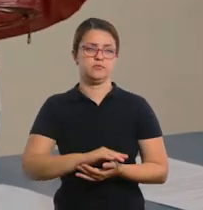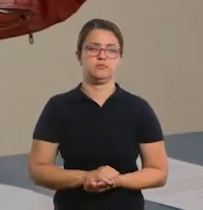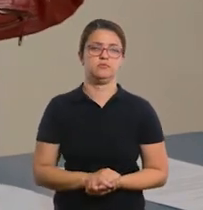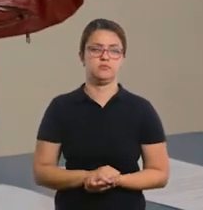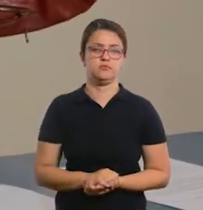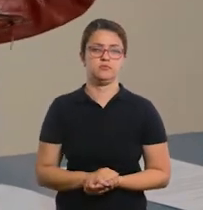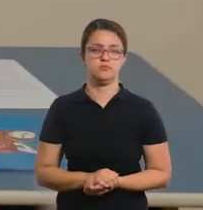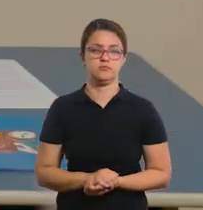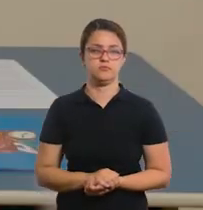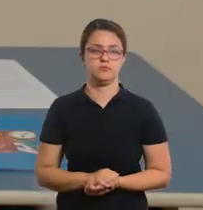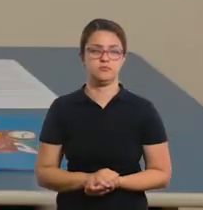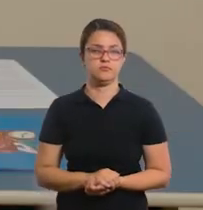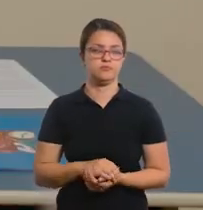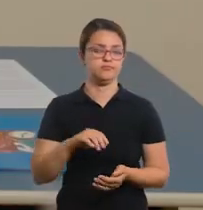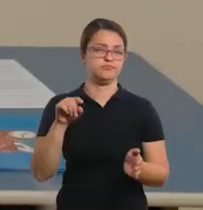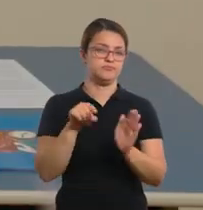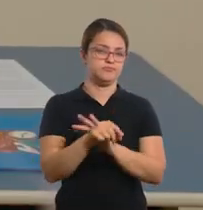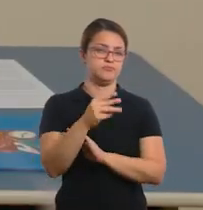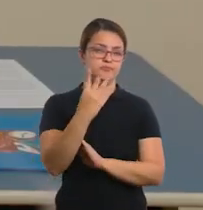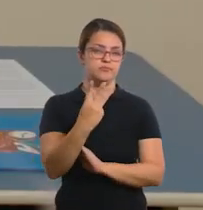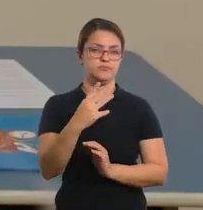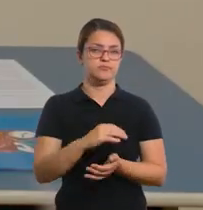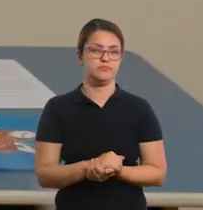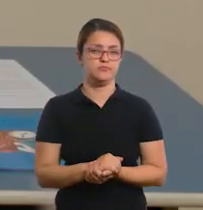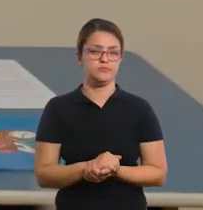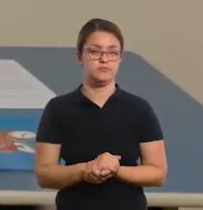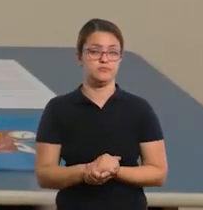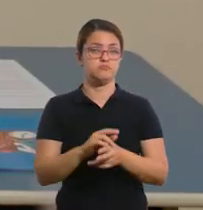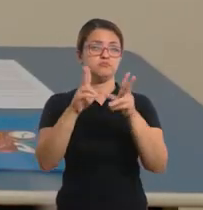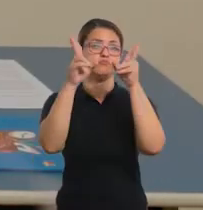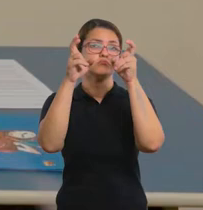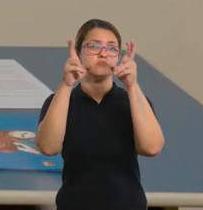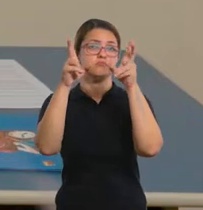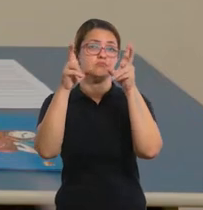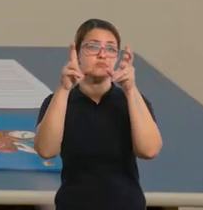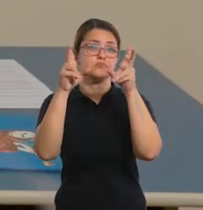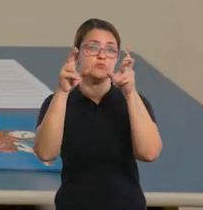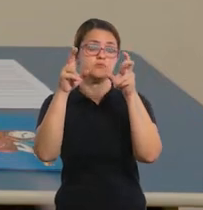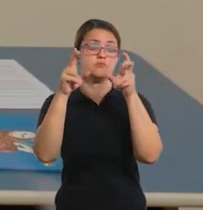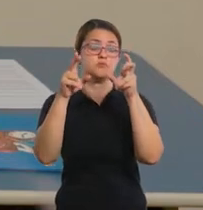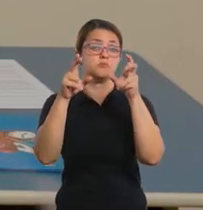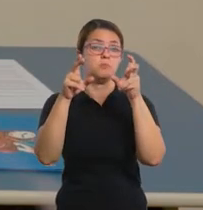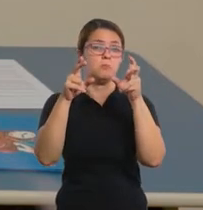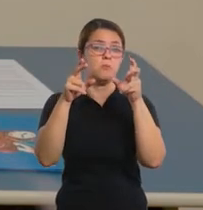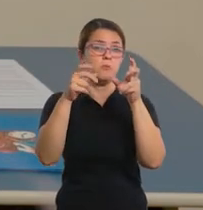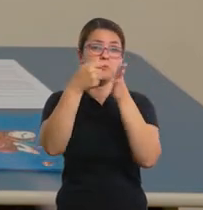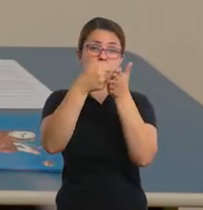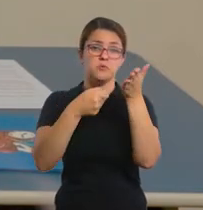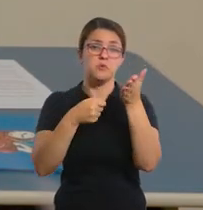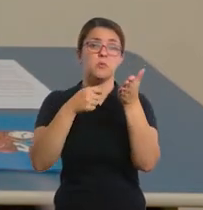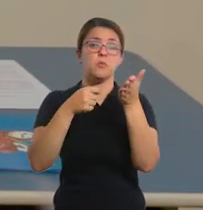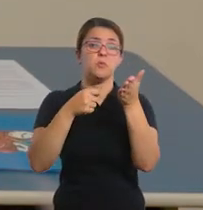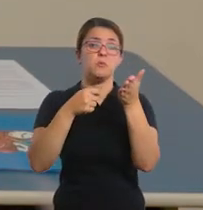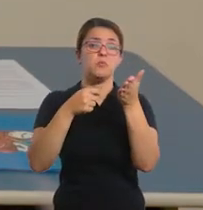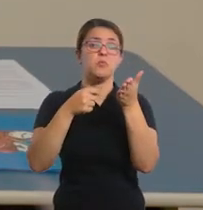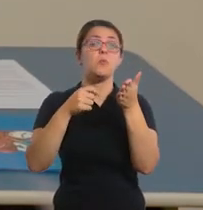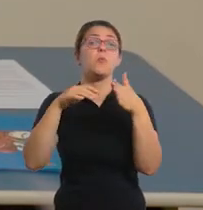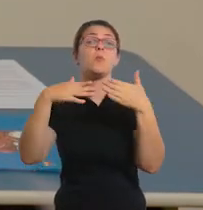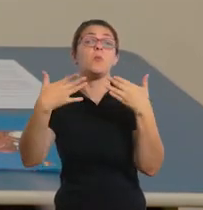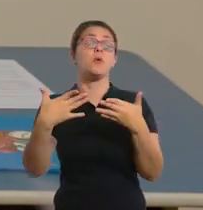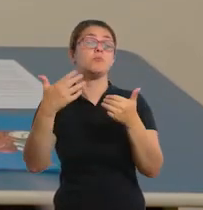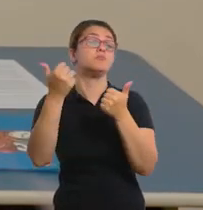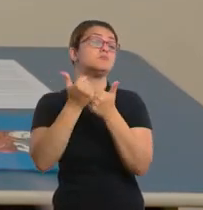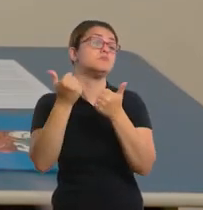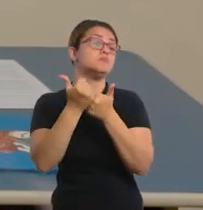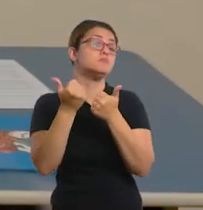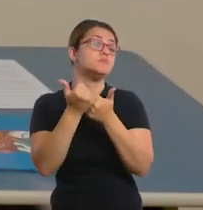tá? Questão número 3. Um outro título para o texto poderia ser. Então, vocês vão escolher, dentre as alternativas aqui,